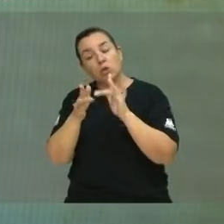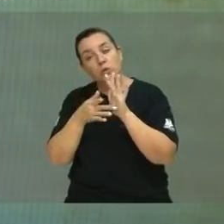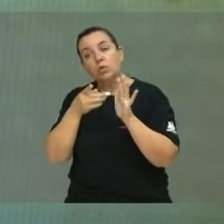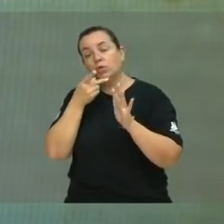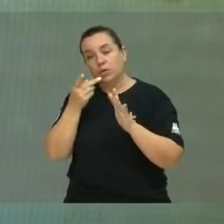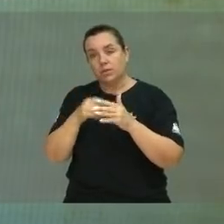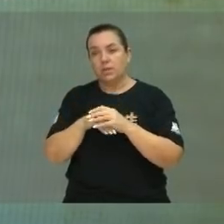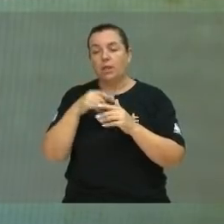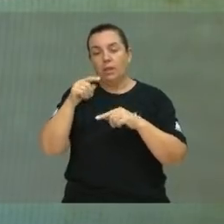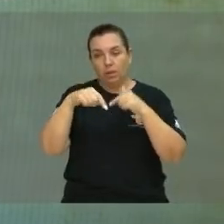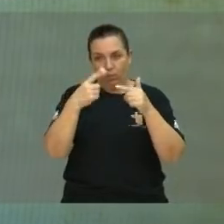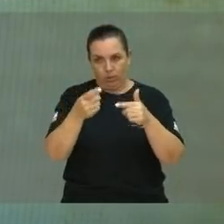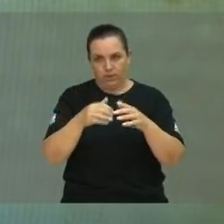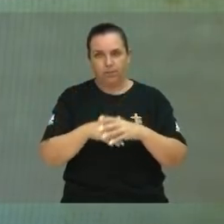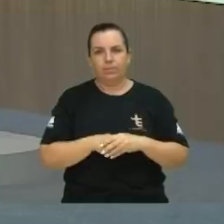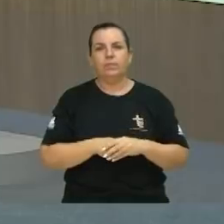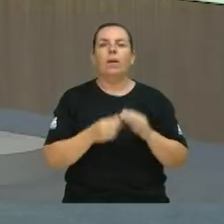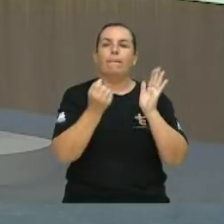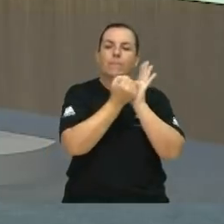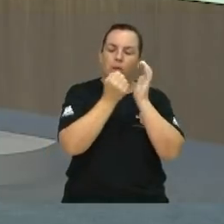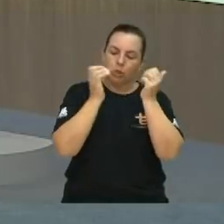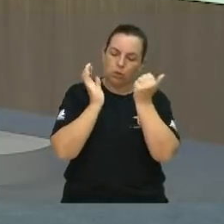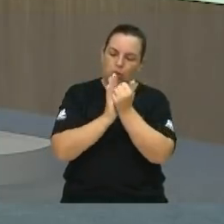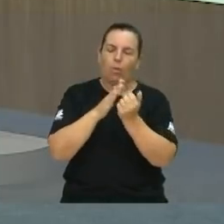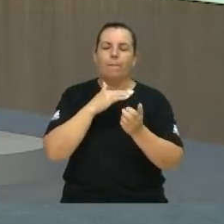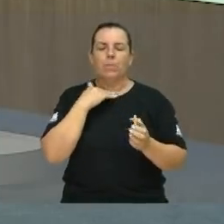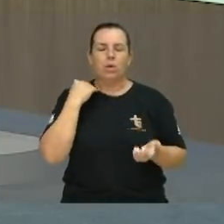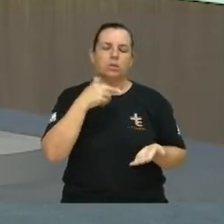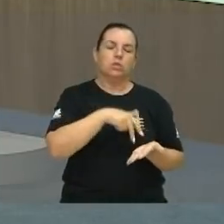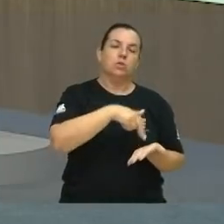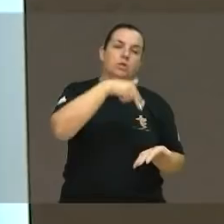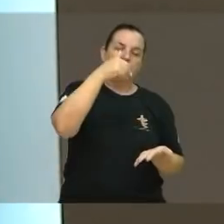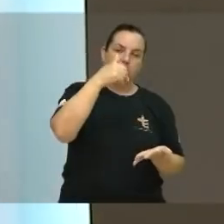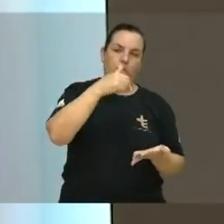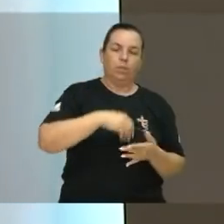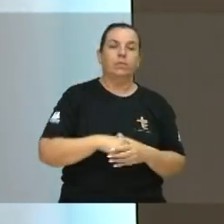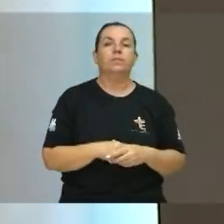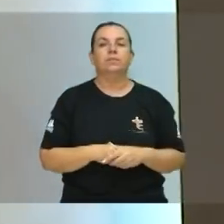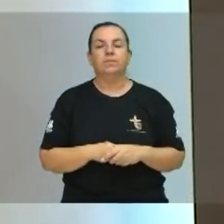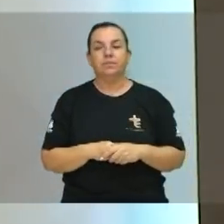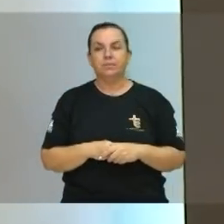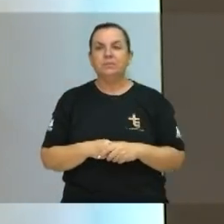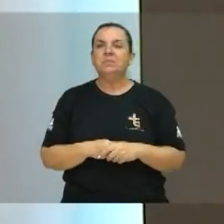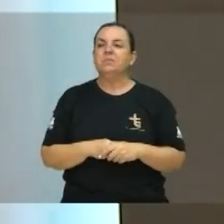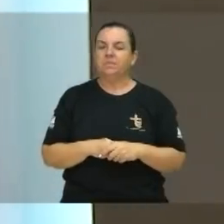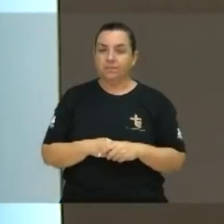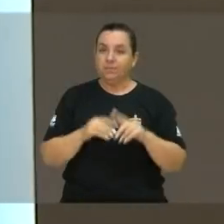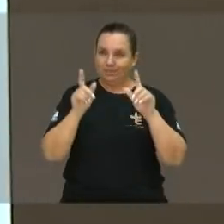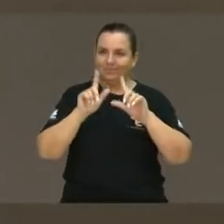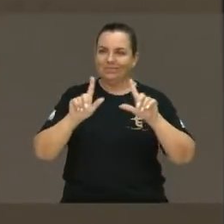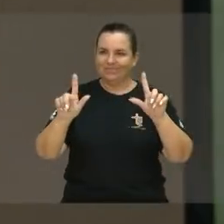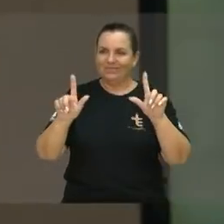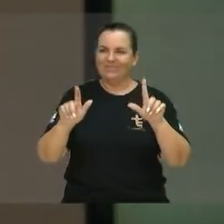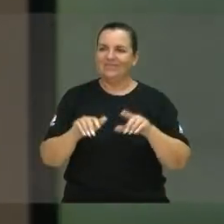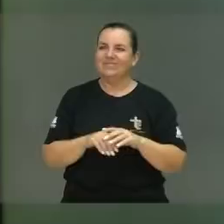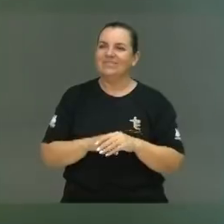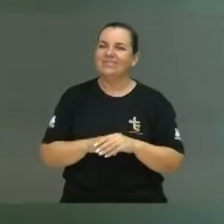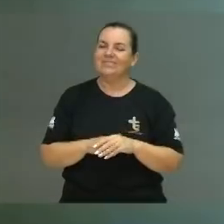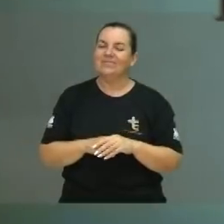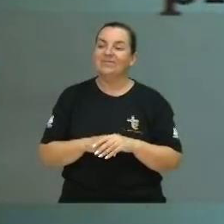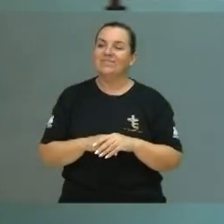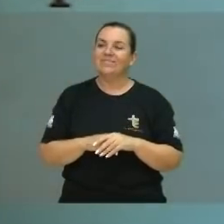logo a seguir paixão morte e ressurreição um pouquinho mais por favor outro aqui a outra